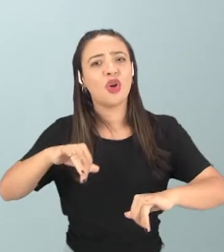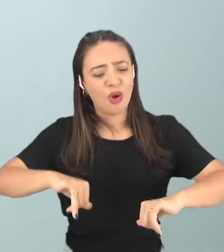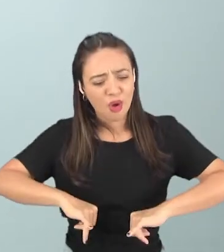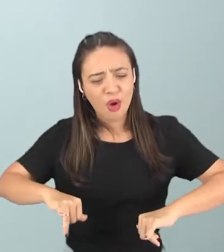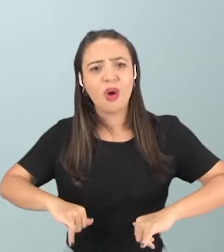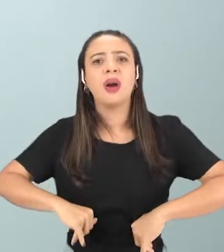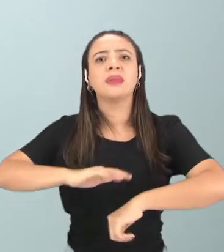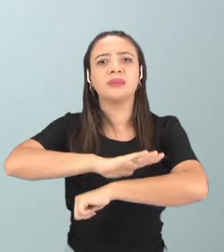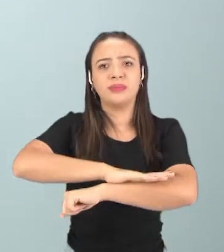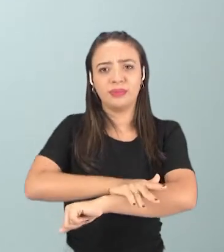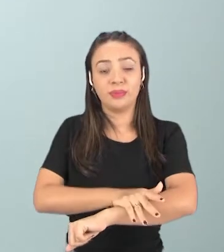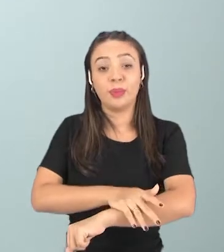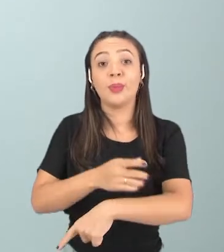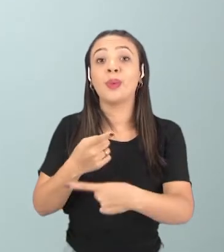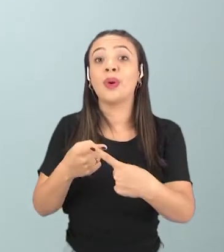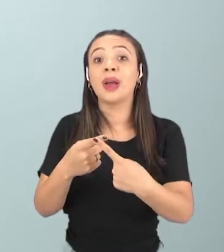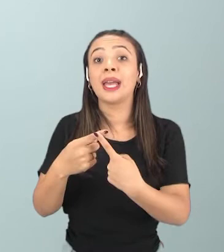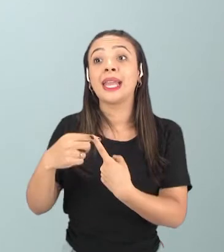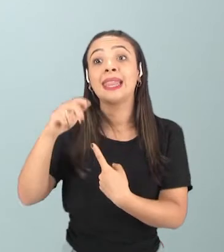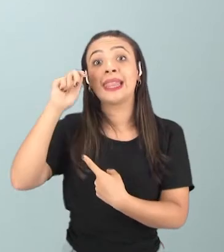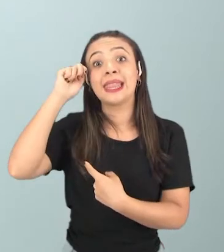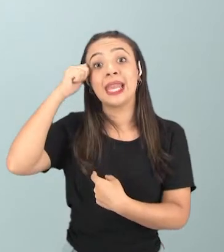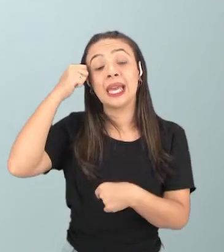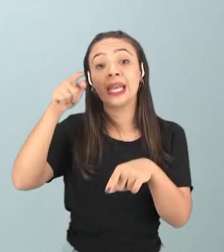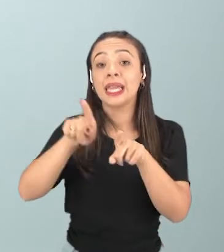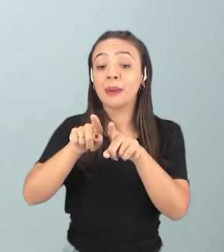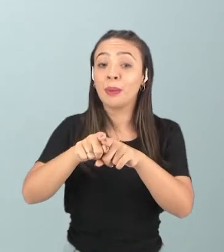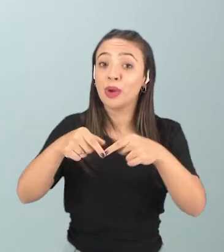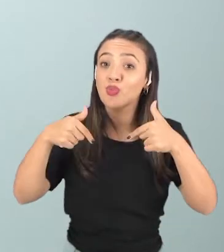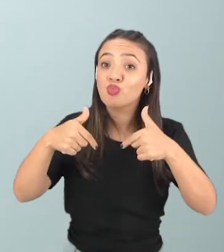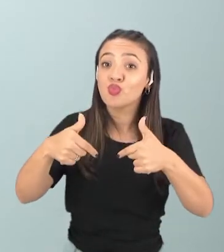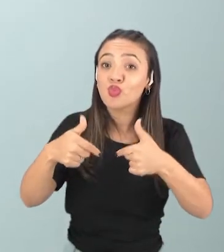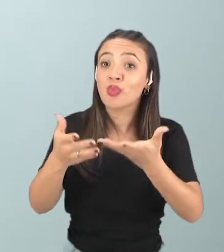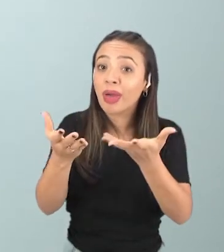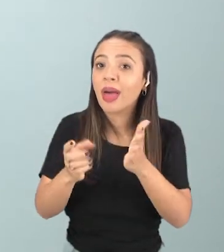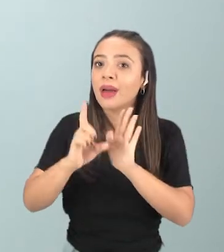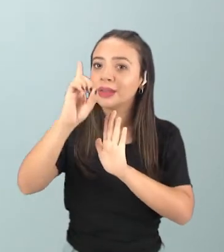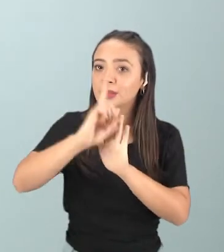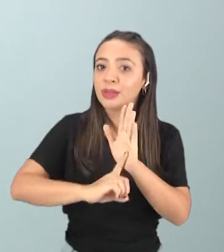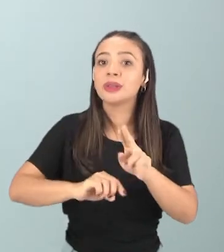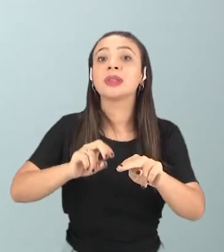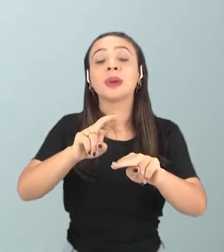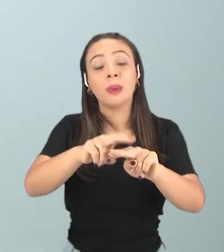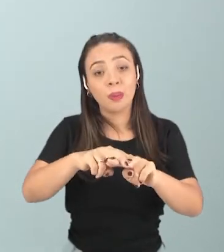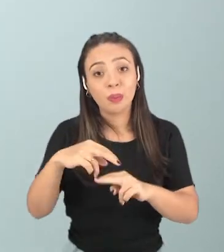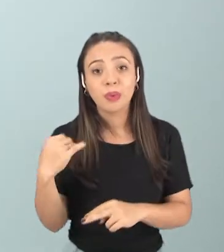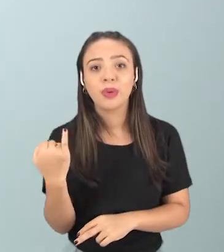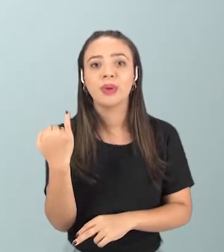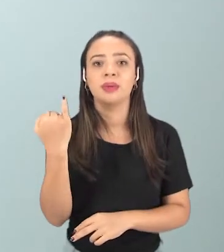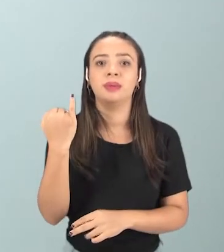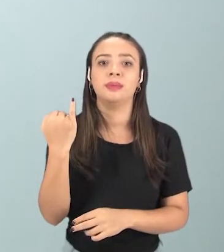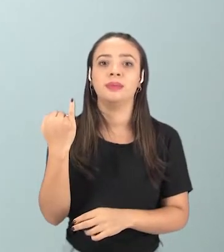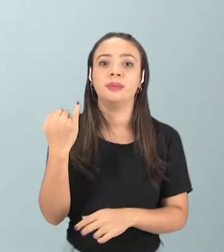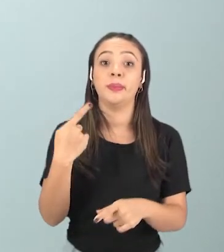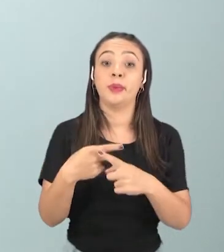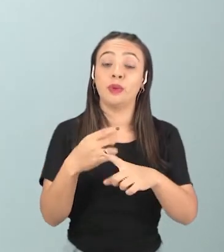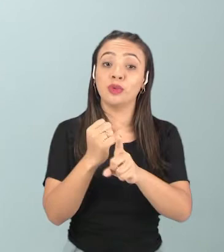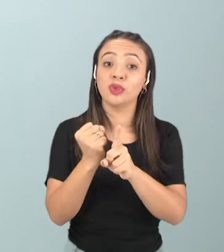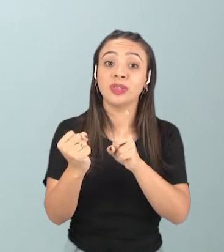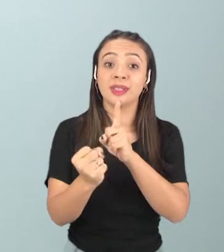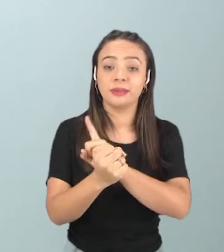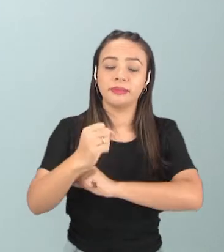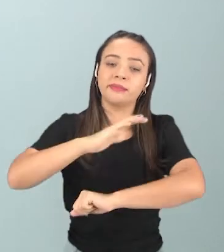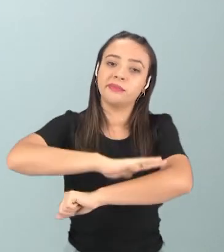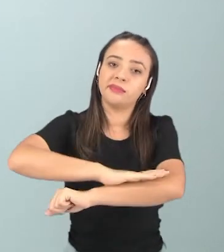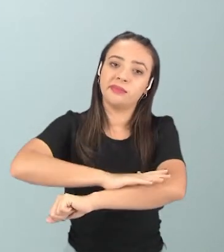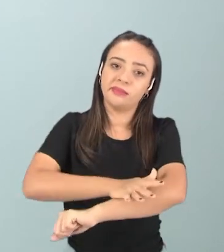serem negras e por militarem em favor dessas causas, que são fundamentais. Porque uma sociedade racista,